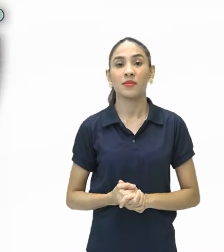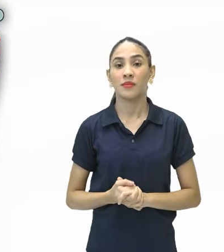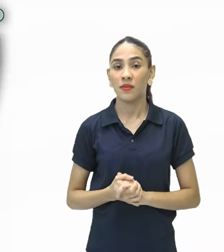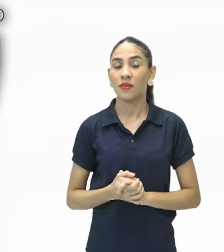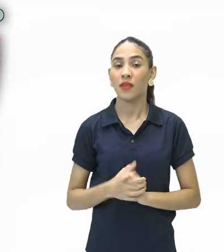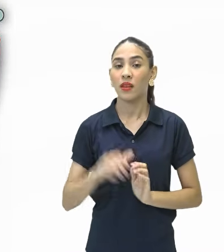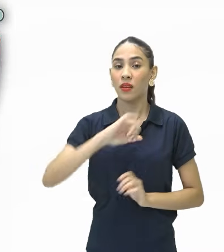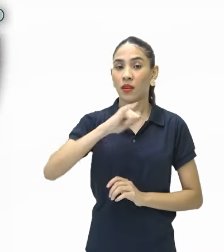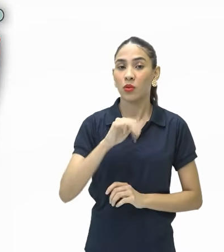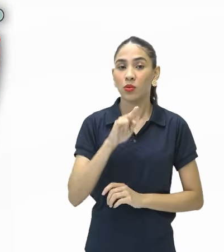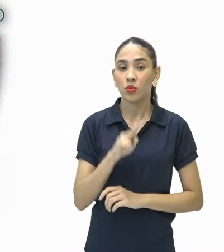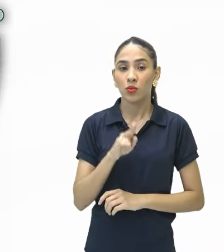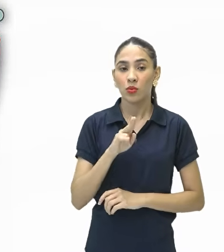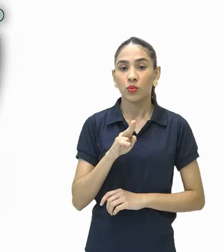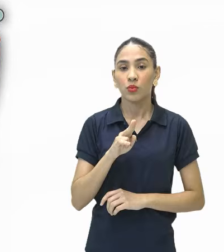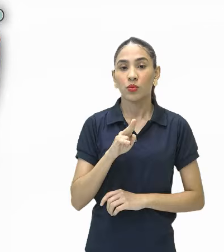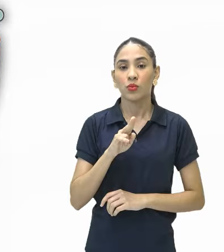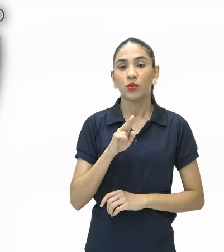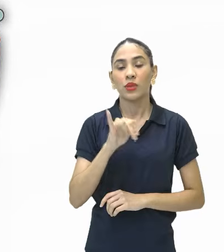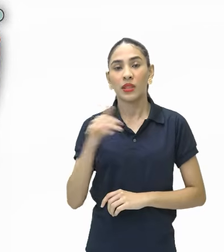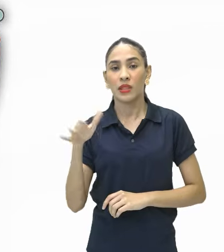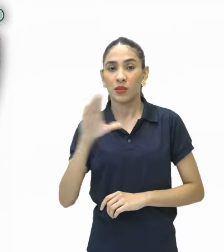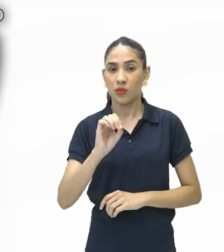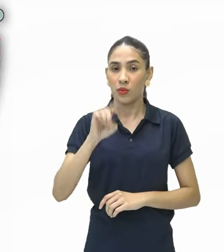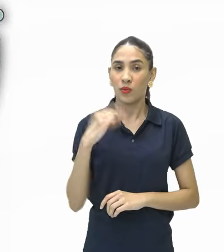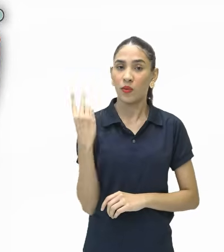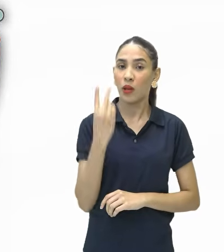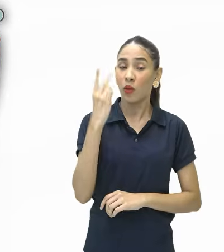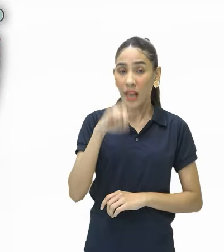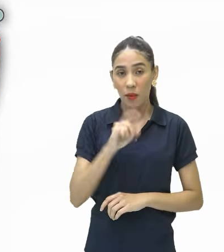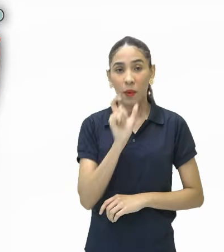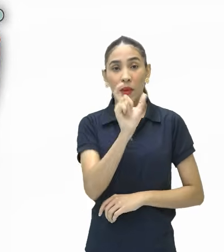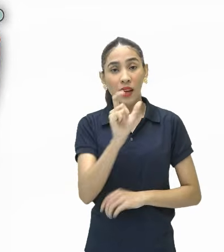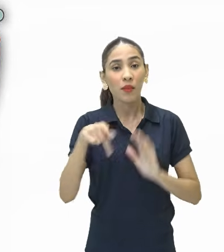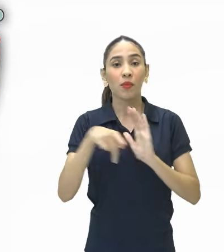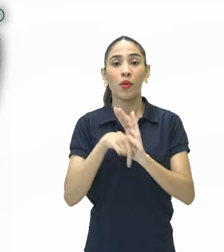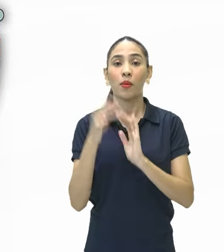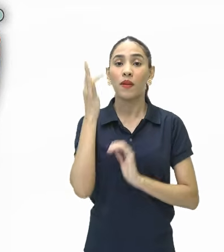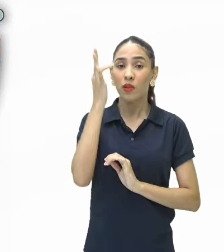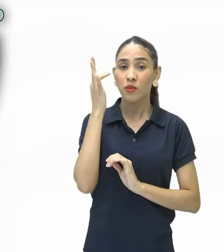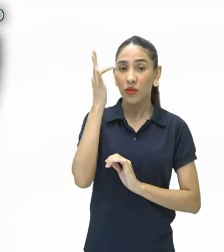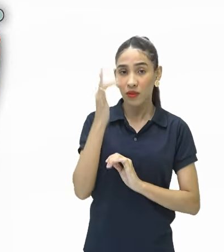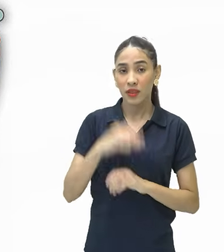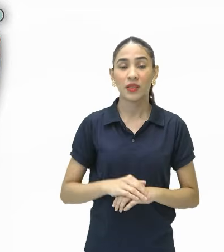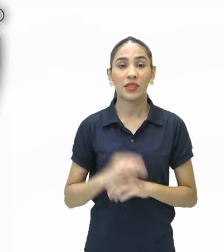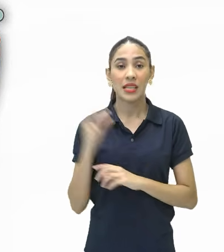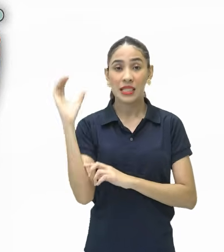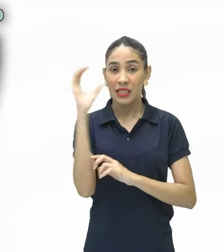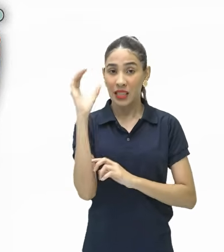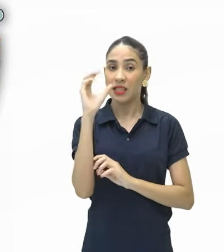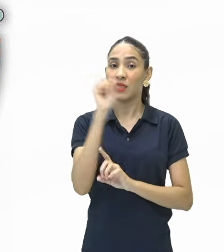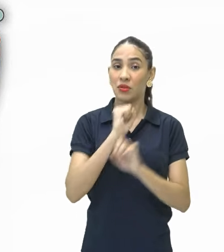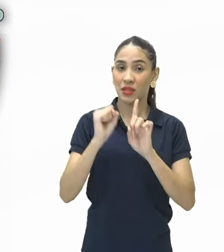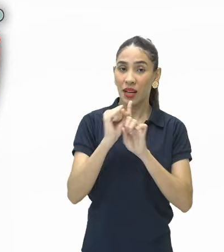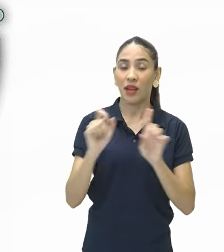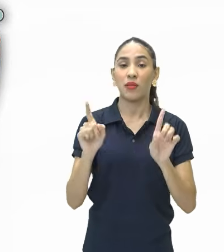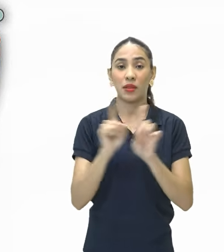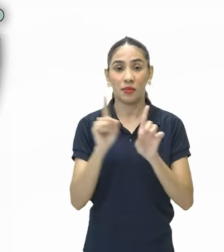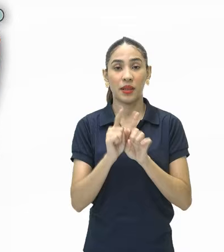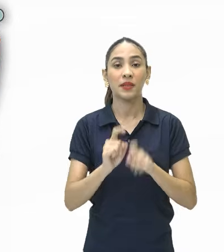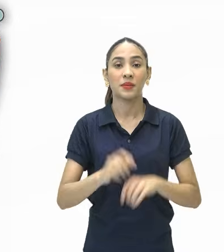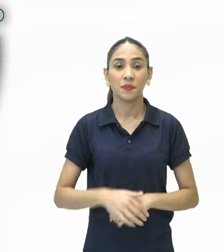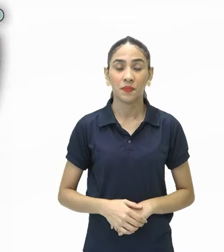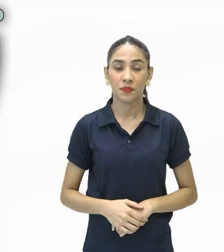valor é também um termo da filosofia, né? Nas ciências sociais também se